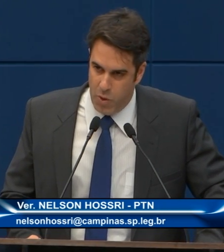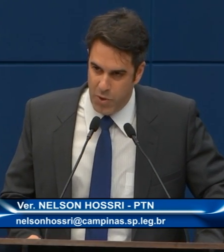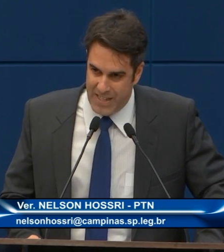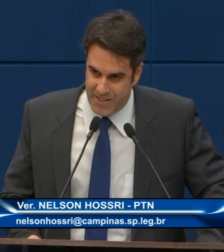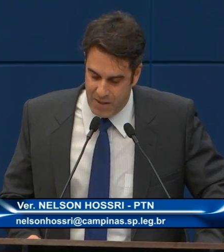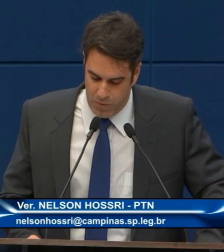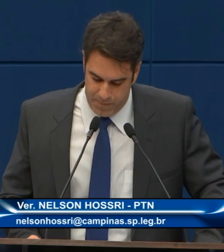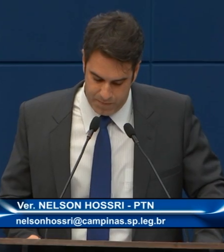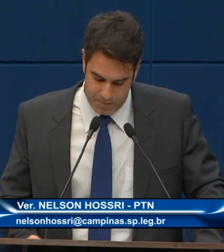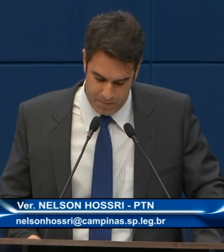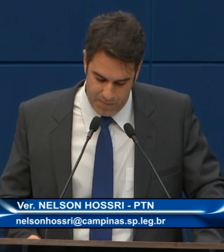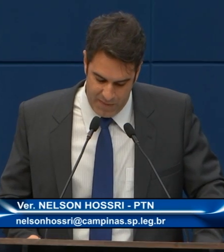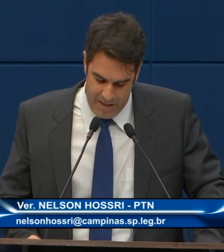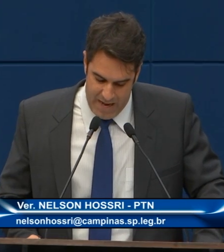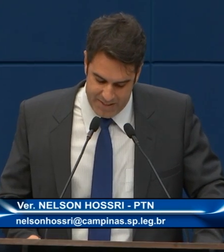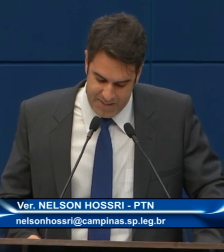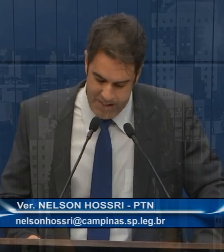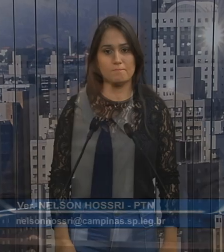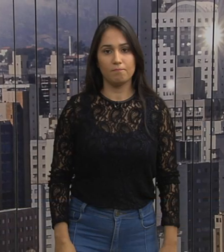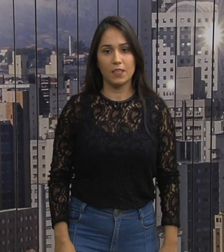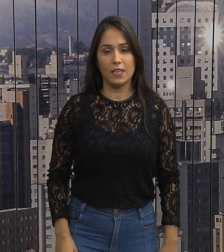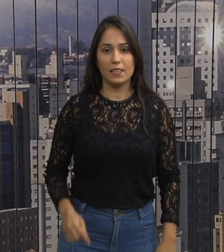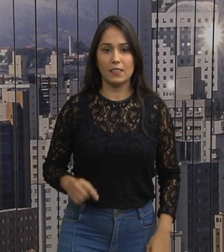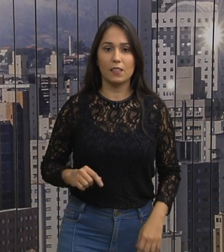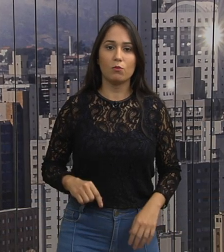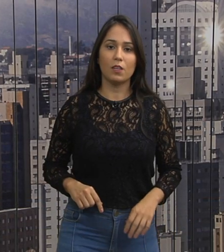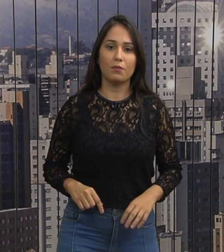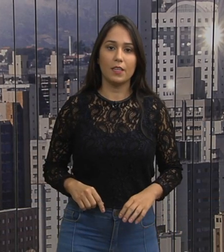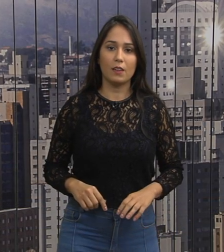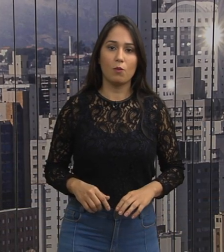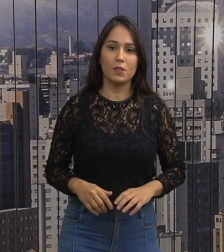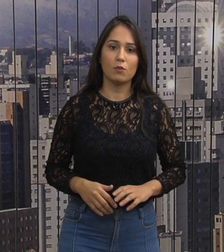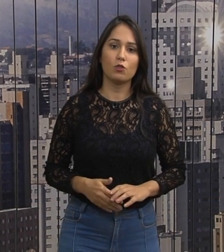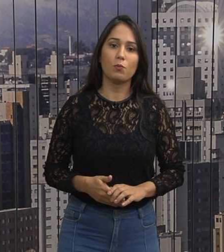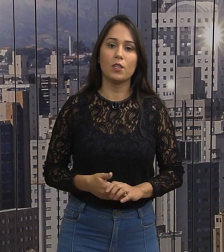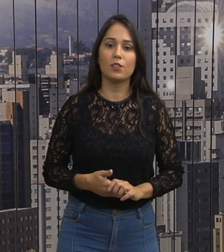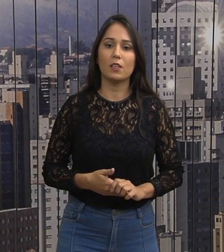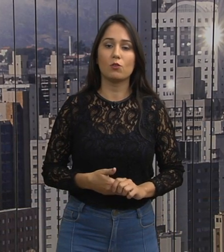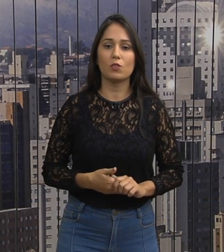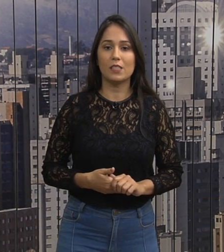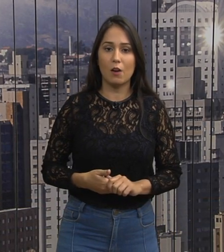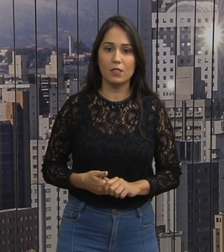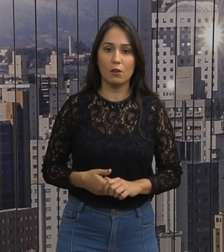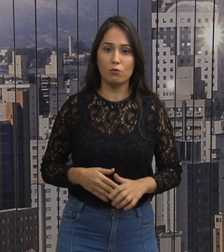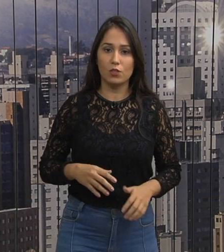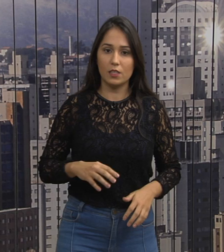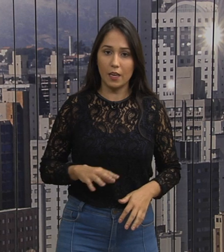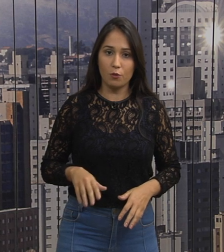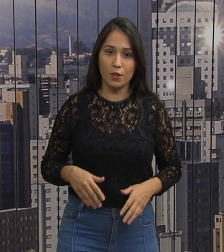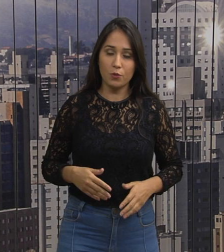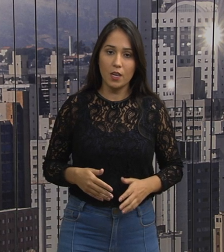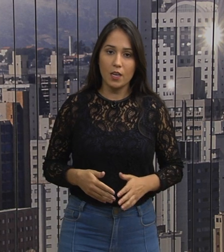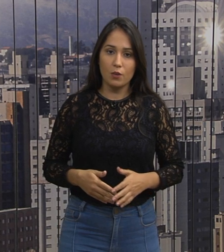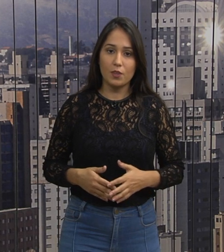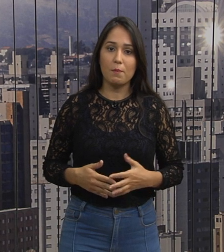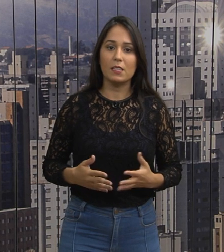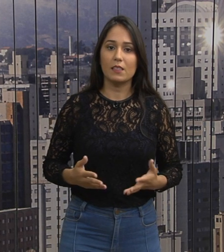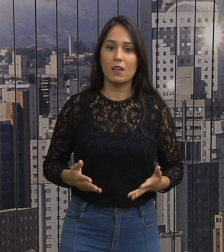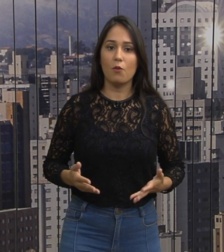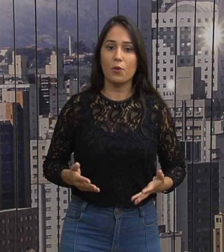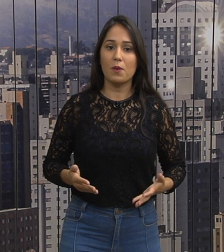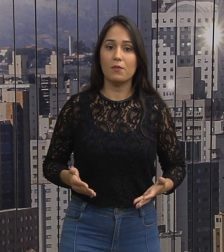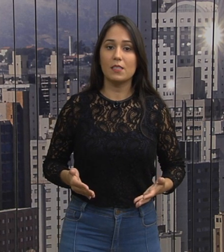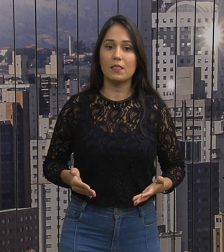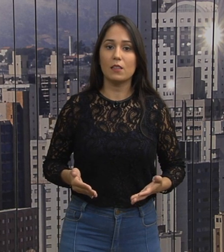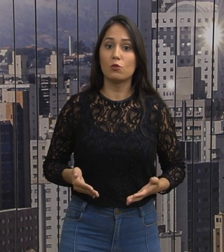evoluirmos como nação. E nesta segunda-feira, a Comissão de Política Social e Saúde se reuniu e o tema